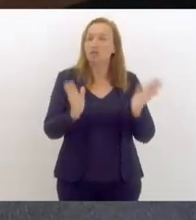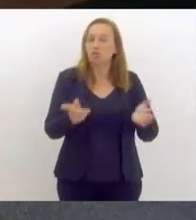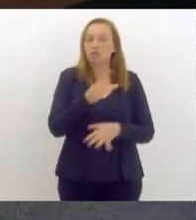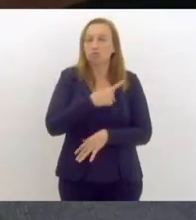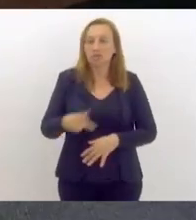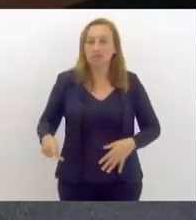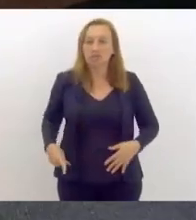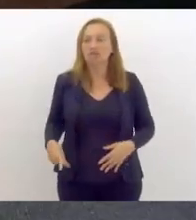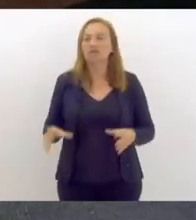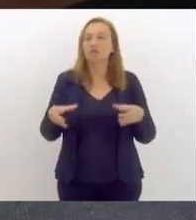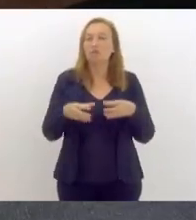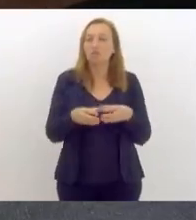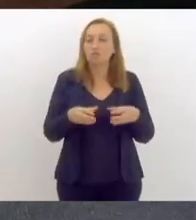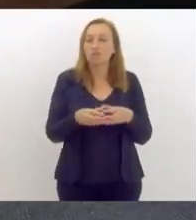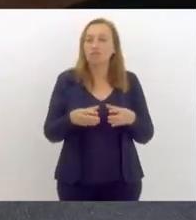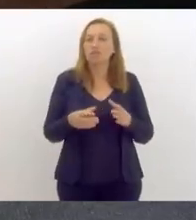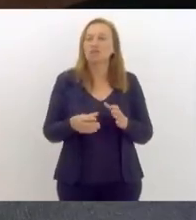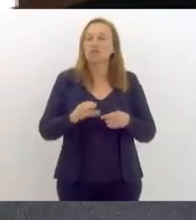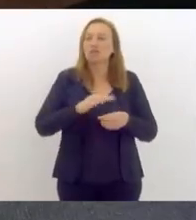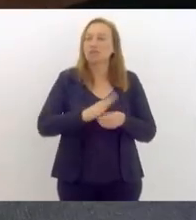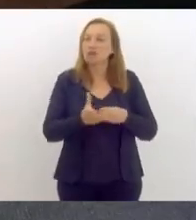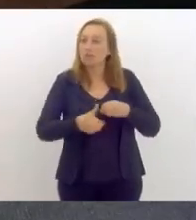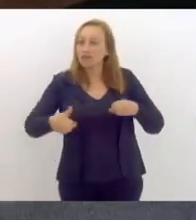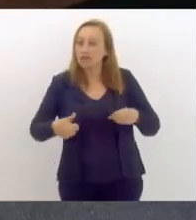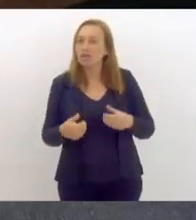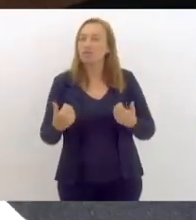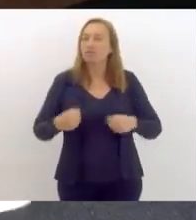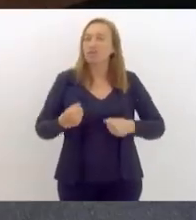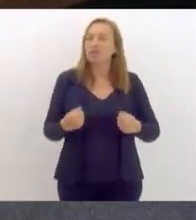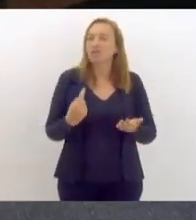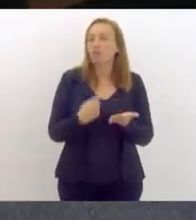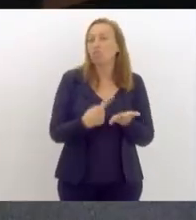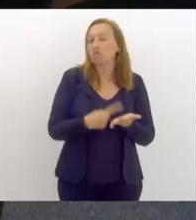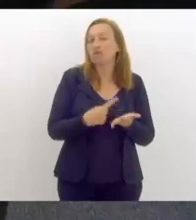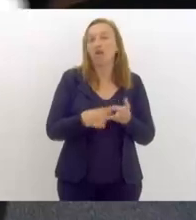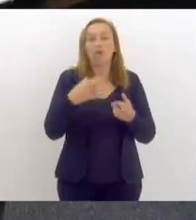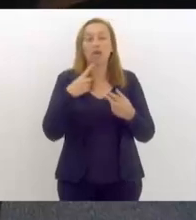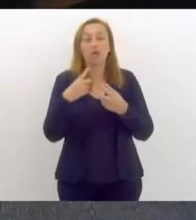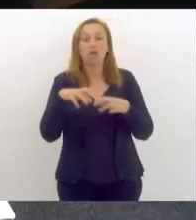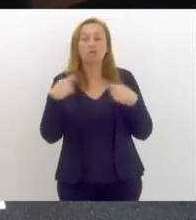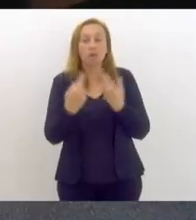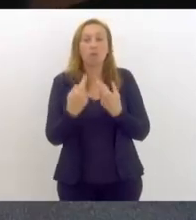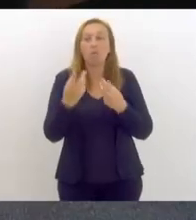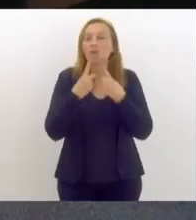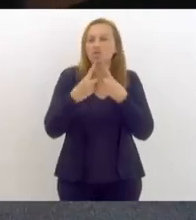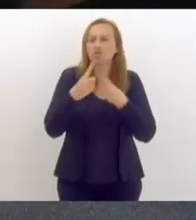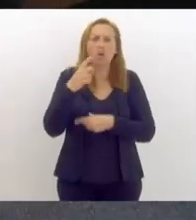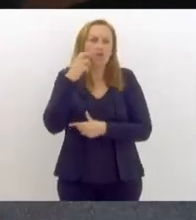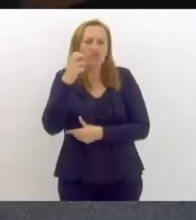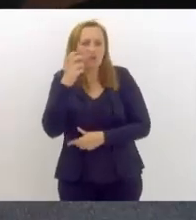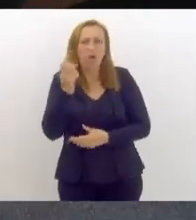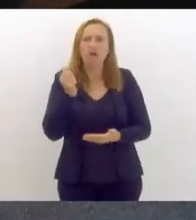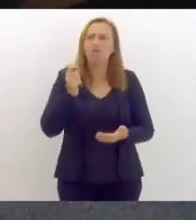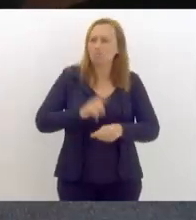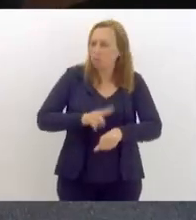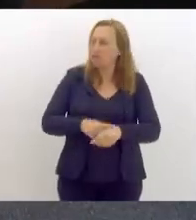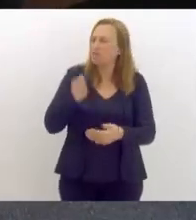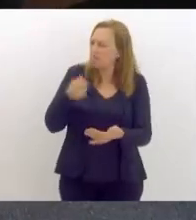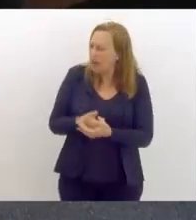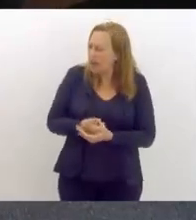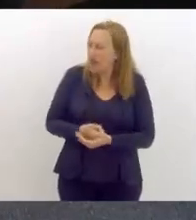presidente da Comissão de saneamento ambiental que nós vimos que marcar uma reunião para discutir porque é uma vergonha na hora de pagar a população